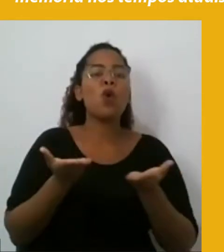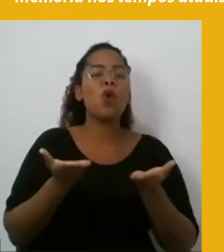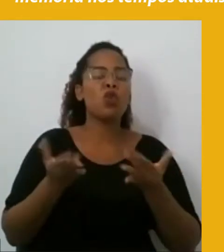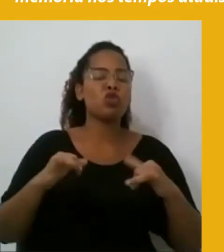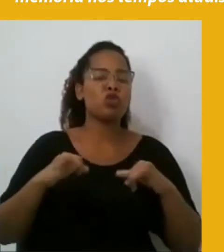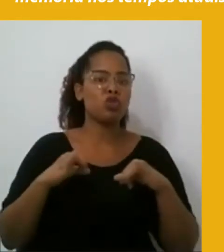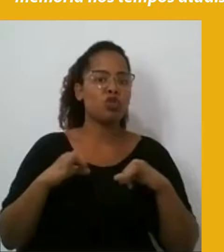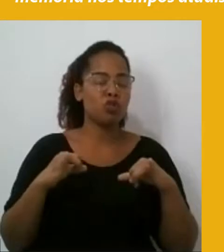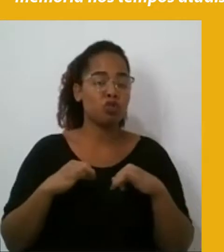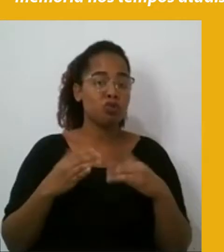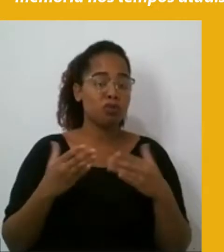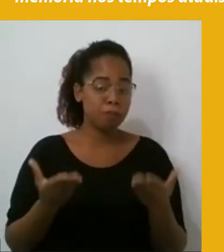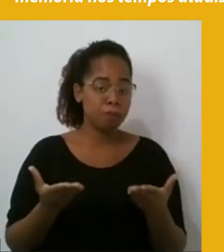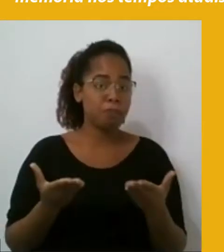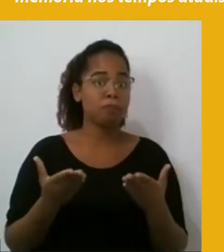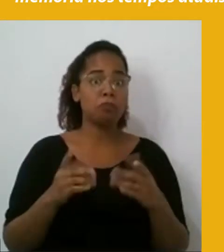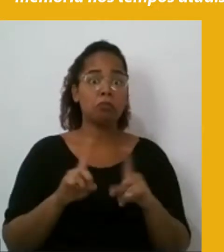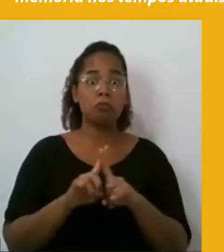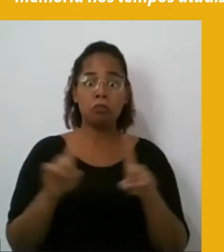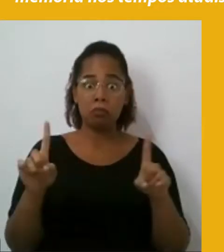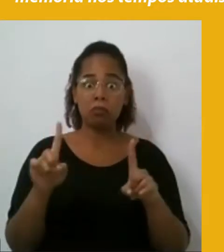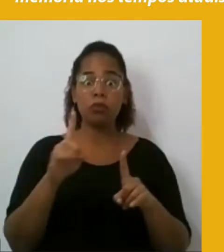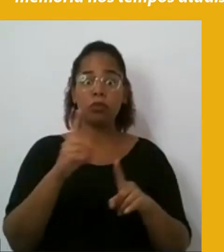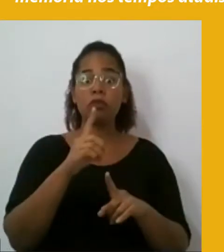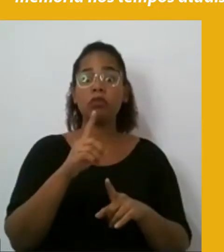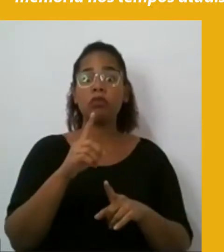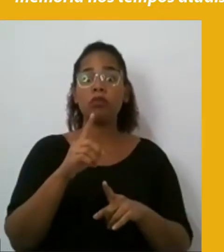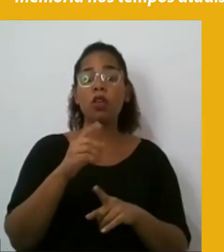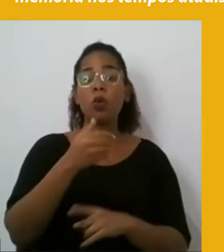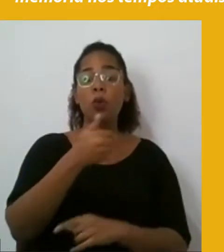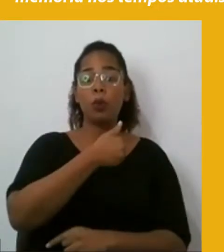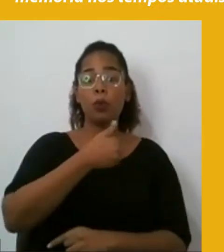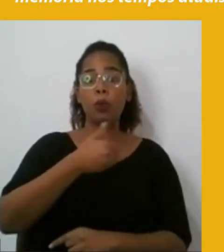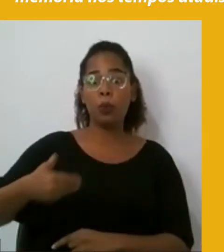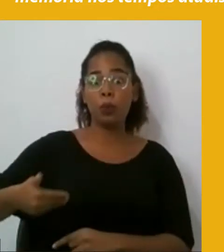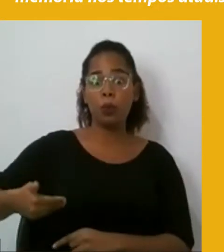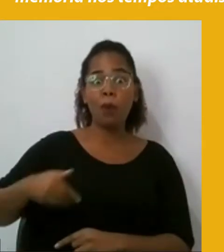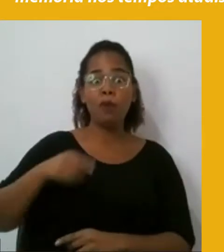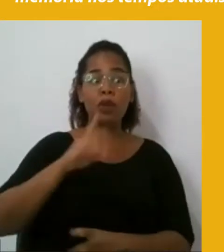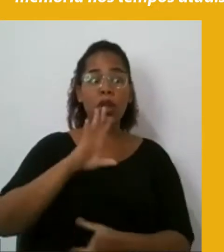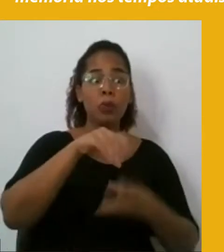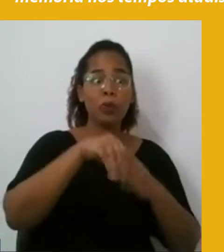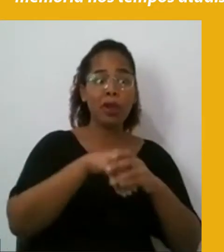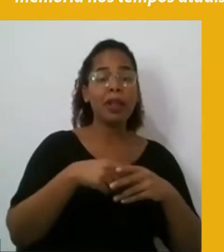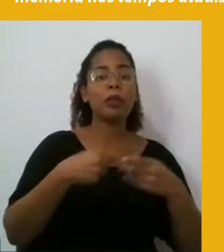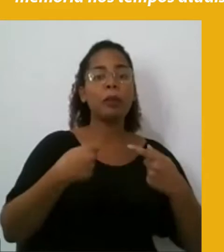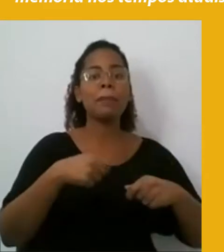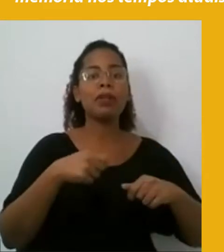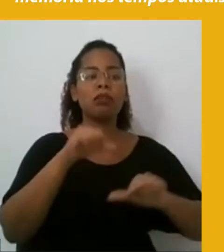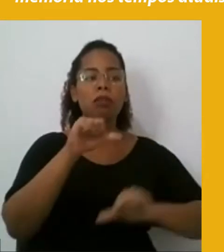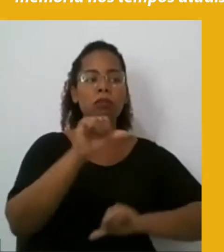reconstruído, estou insistindo nisso porque, veja, nem no regime militar o Estado foi desmontado.